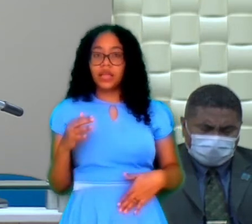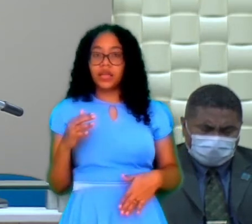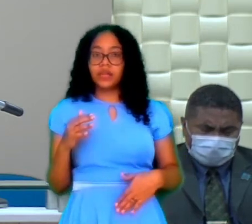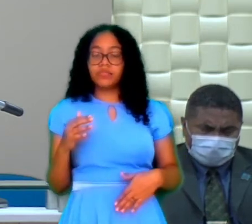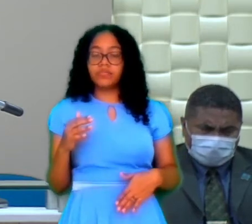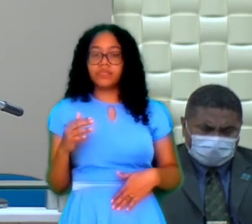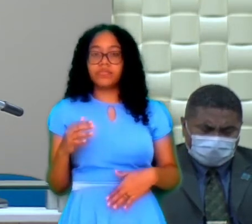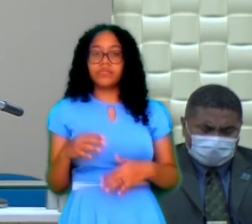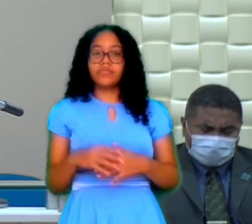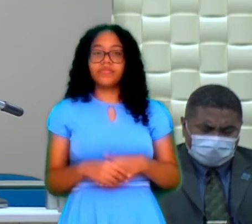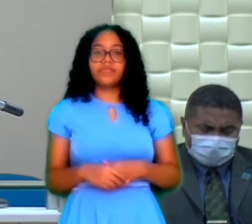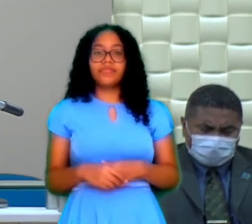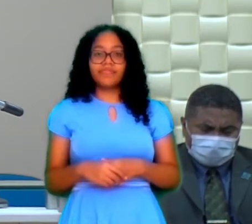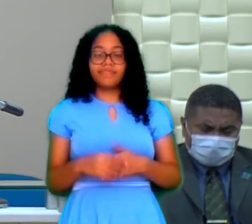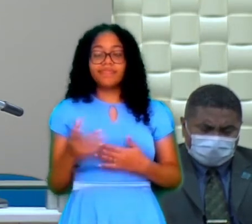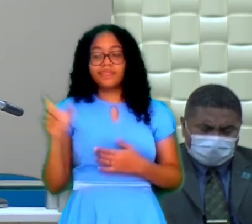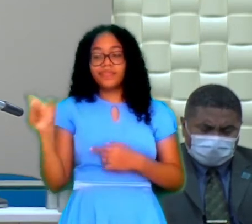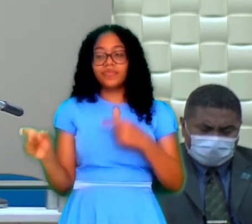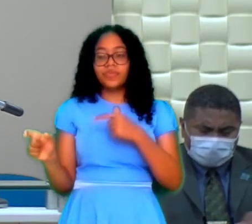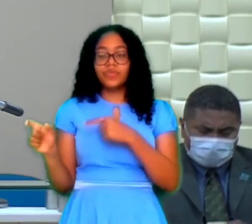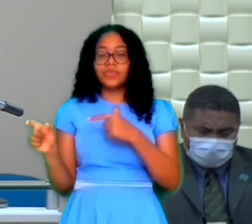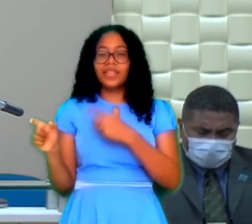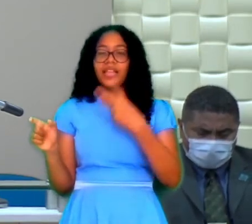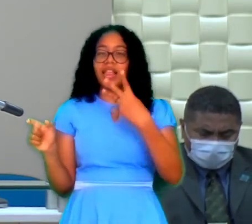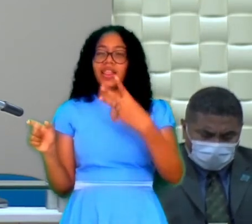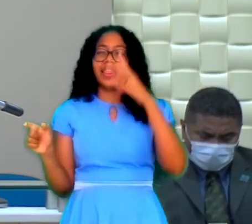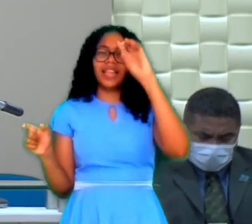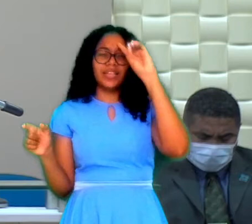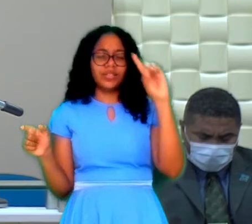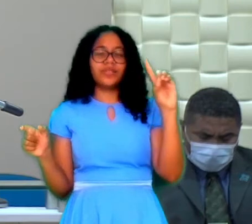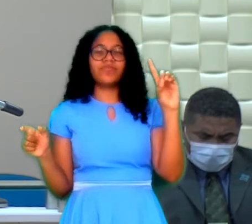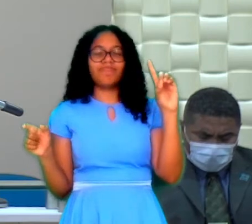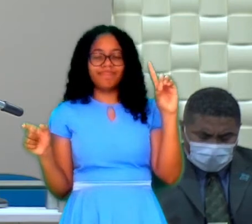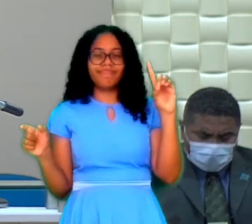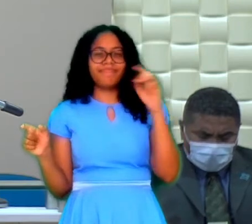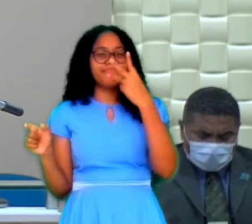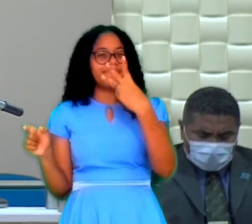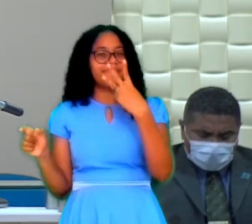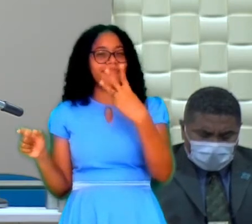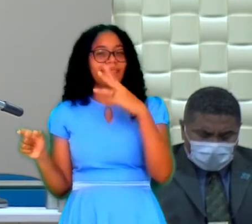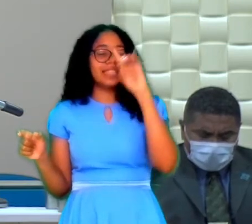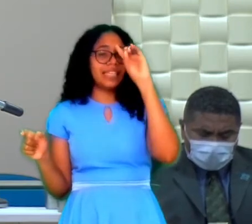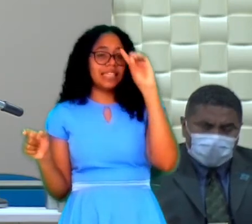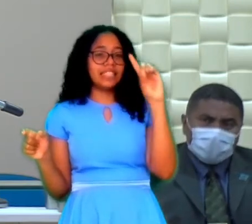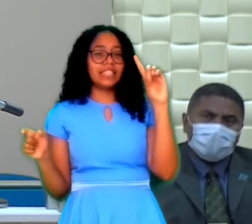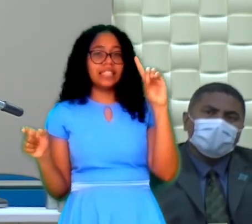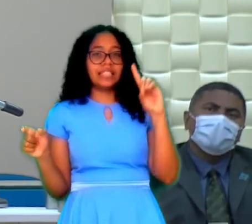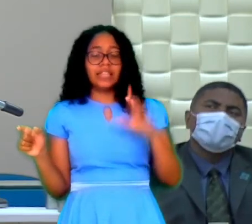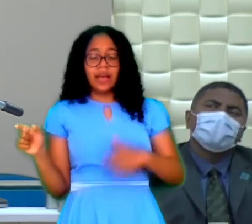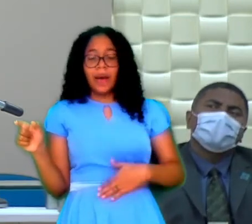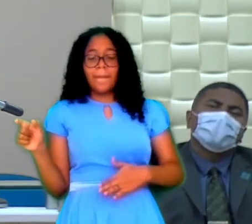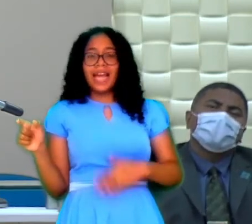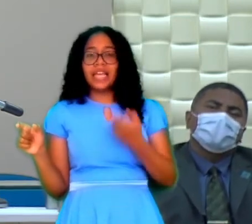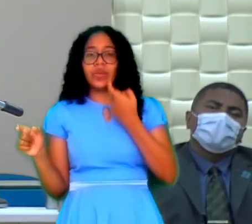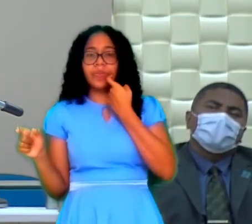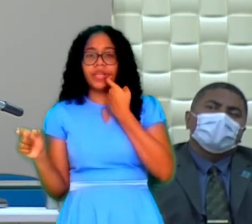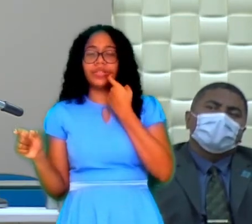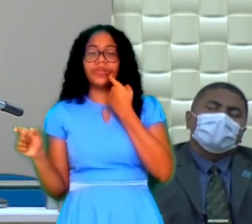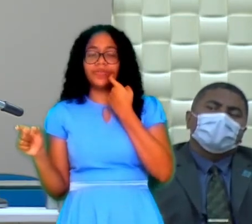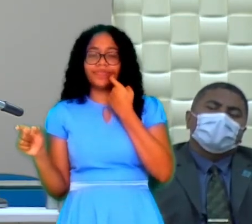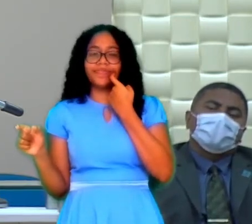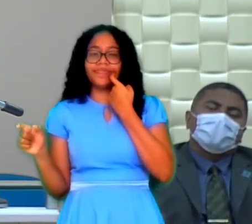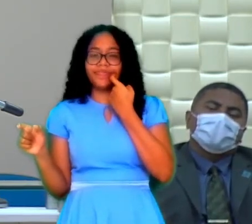eles, porque nós não vamos matar esse homem, nós vamos tentar chegar em terra seca. Chegando em terra